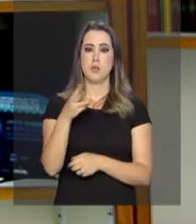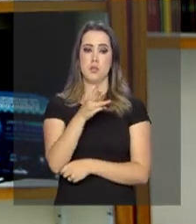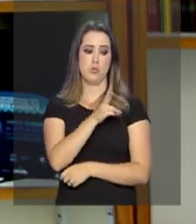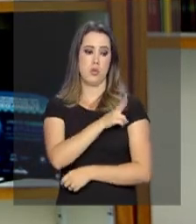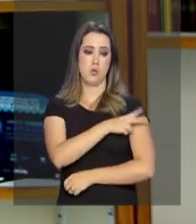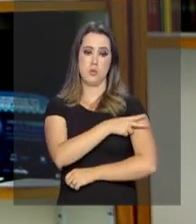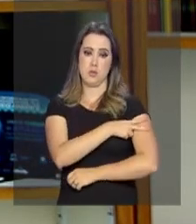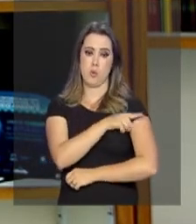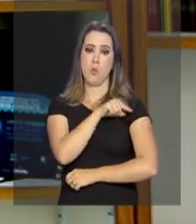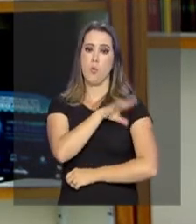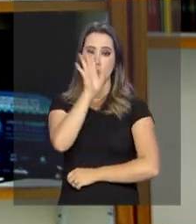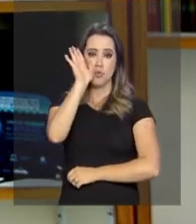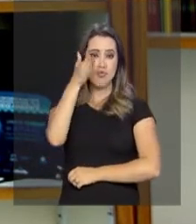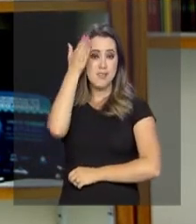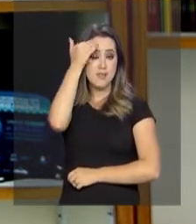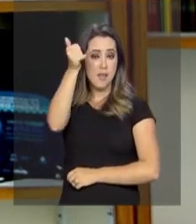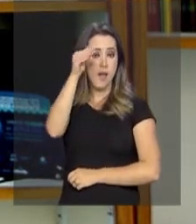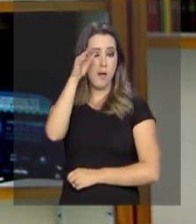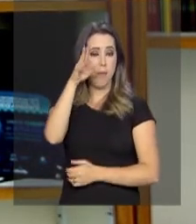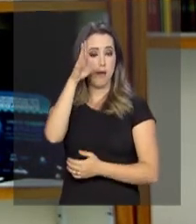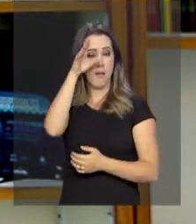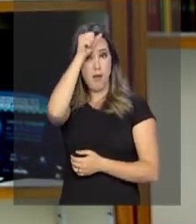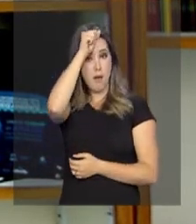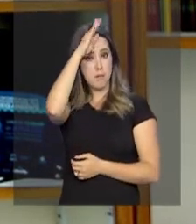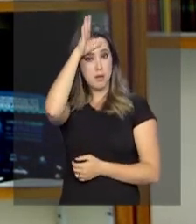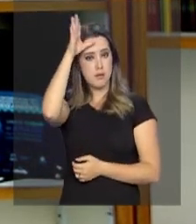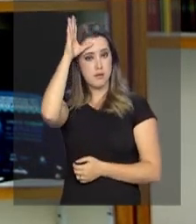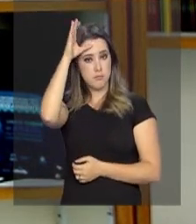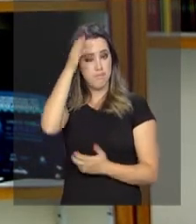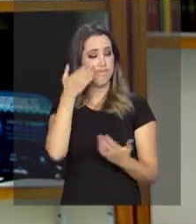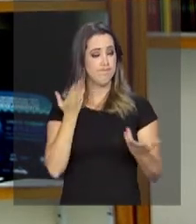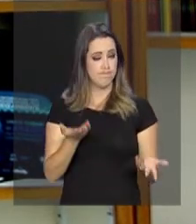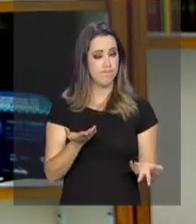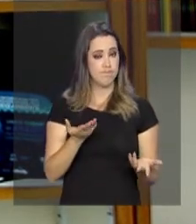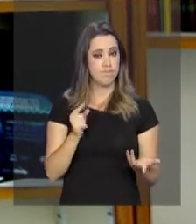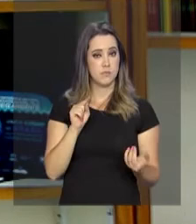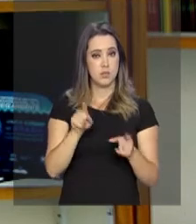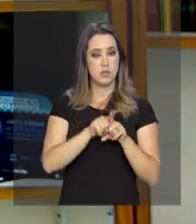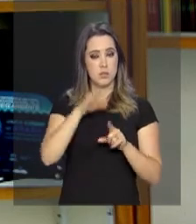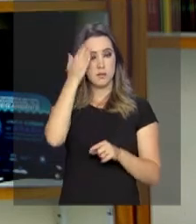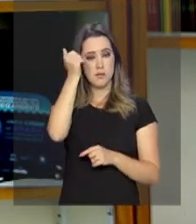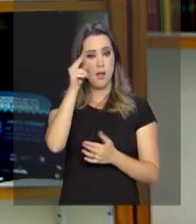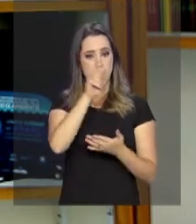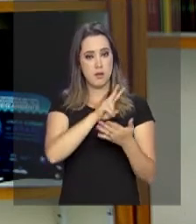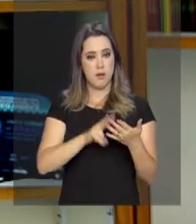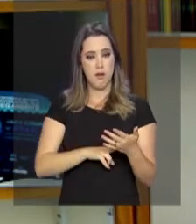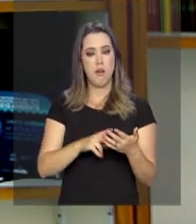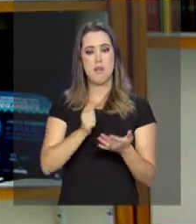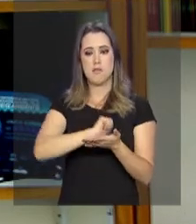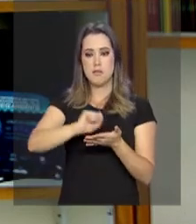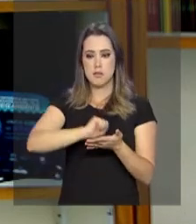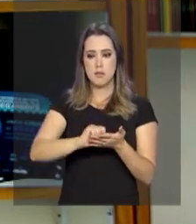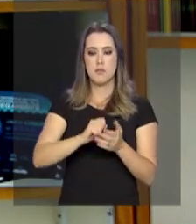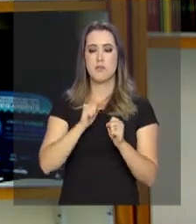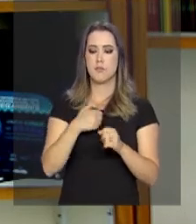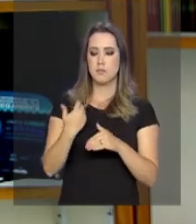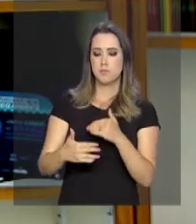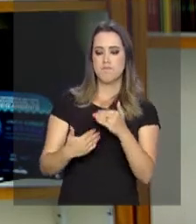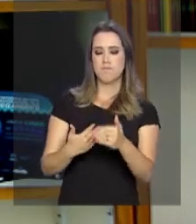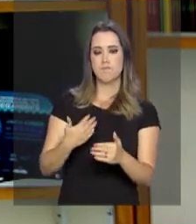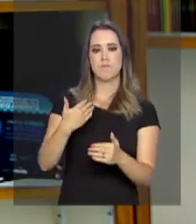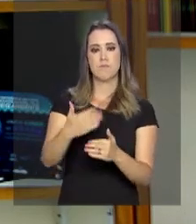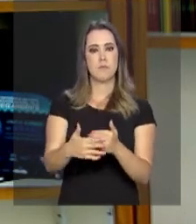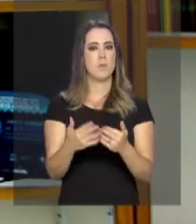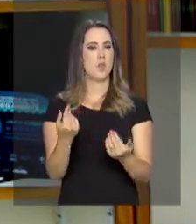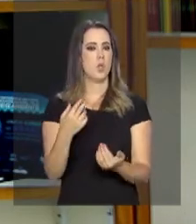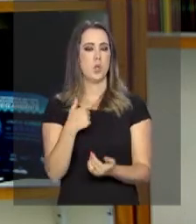fundamental, estejam alfabetizadas. Estando alfabetizadas, elas, né, têm uma possibilidade maior de continuar aprendendo e seguir a trajetória, né,